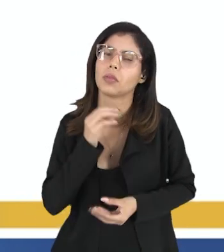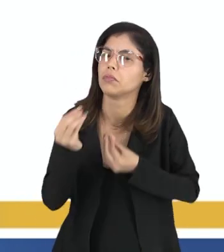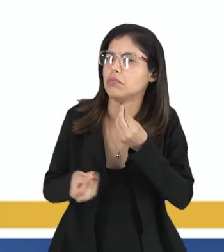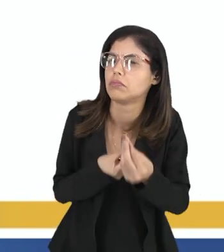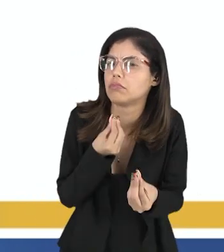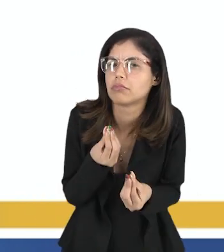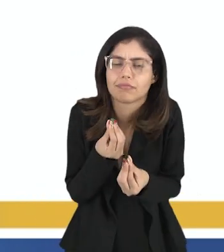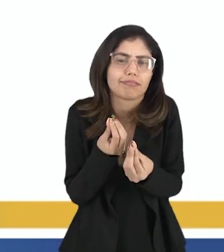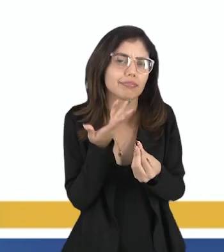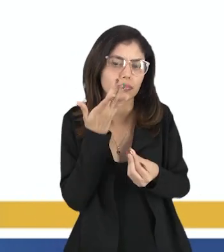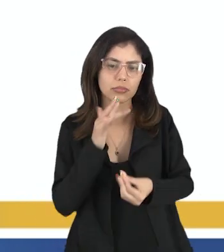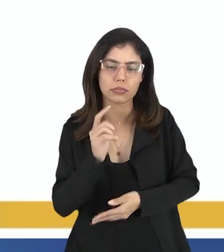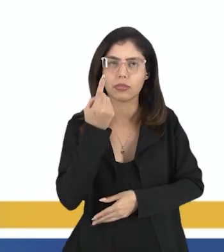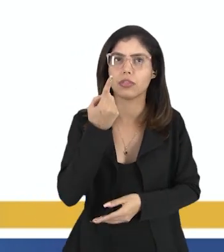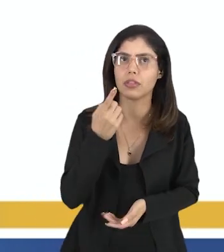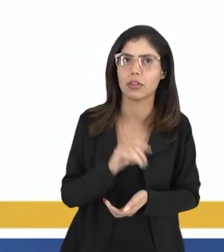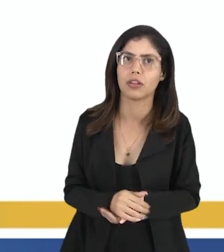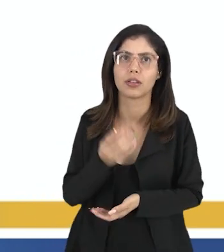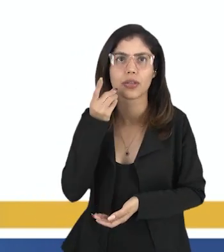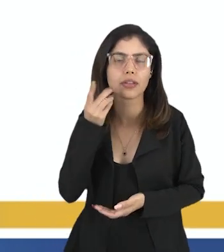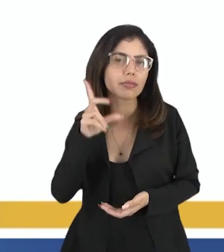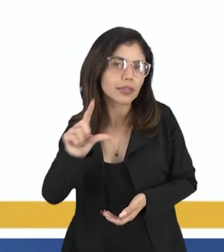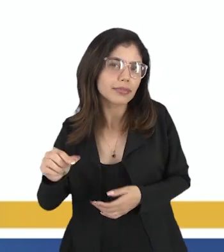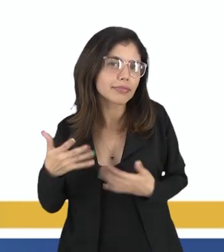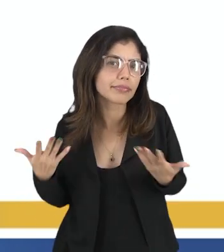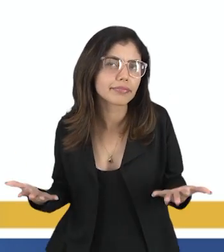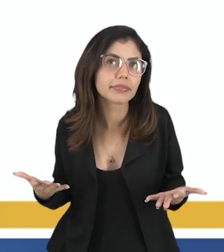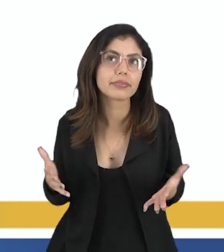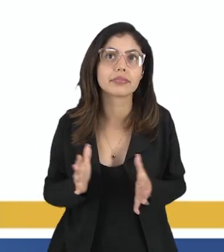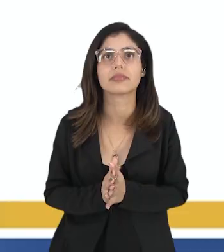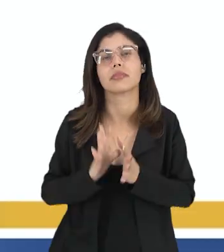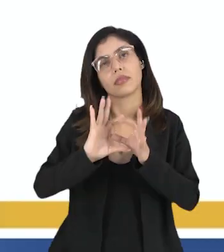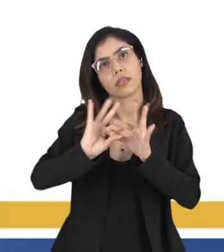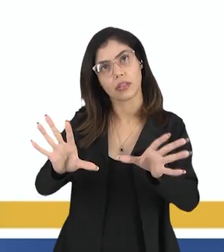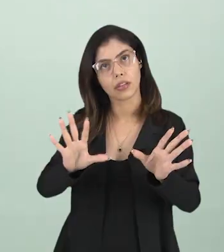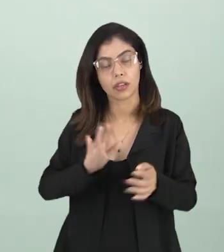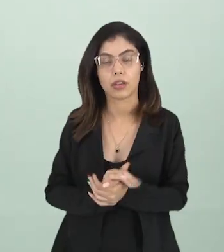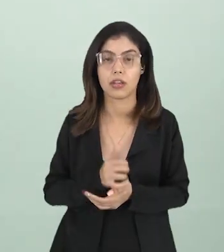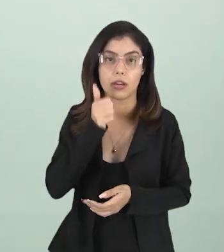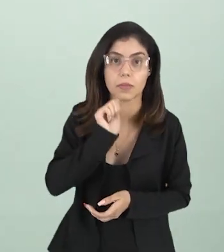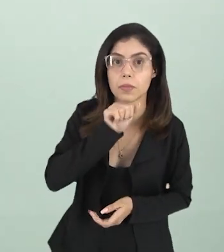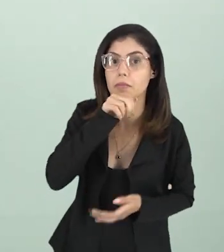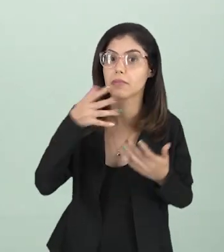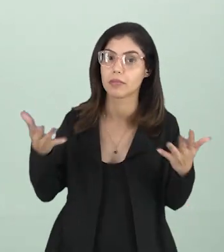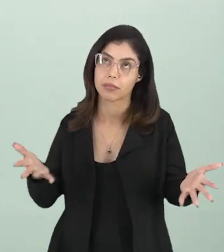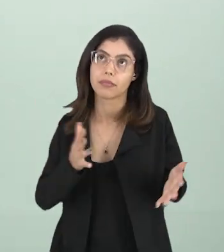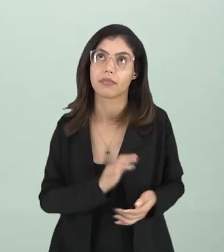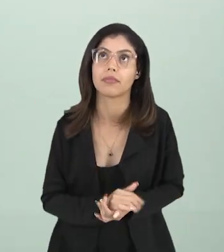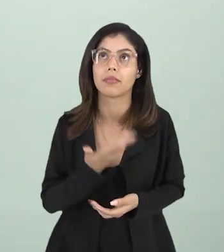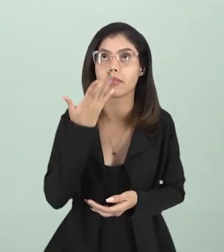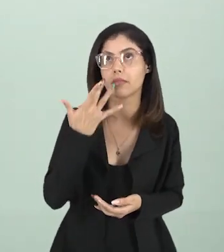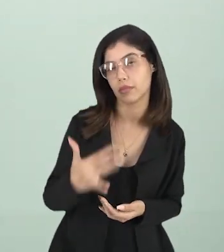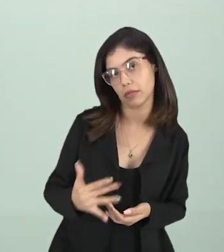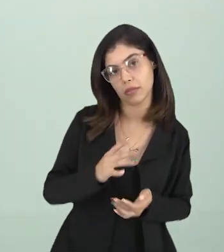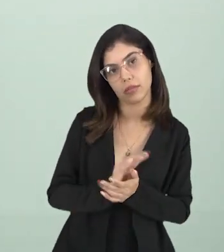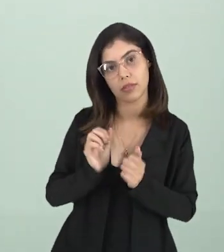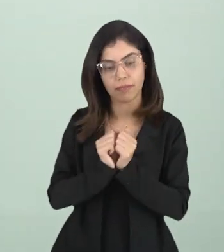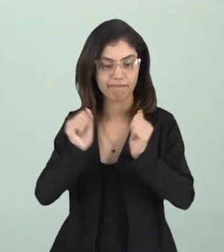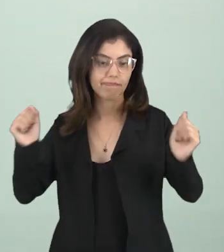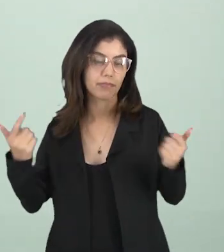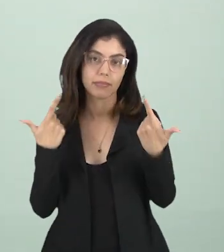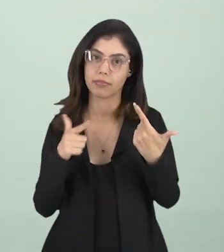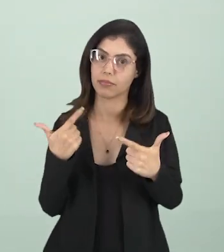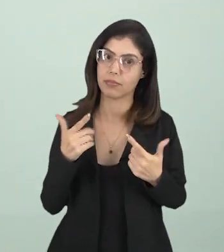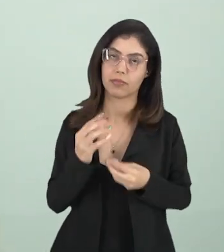criança de um mês, um dia de vida ela vai, né? Ela é livre, mas a mãe não é. E claro que a criança não vai se separar da mãe. Então,